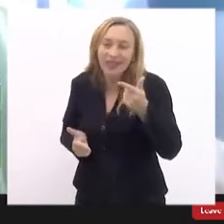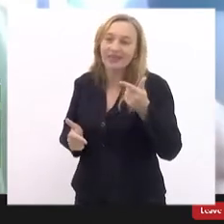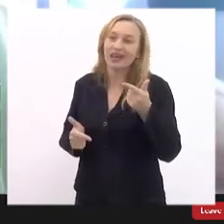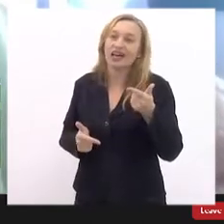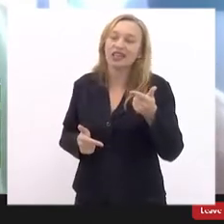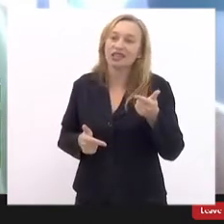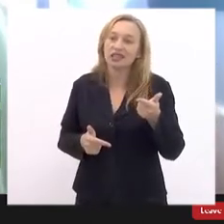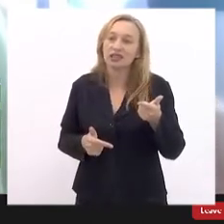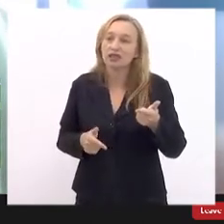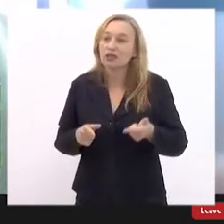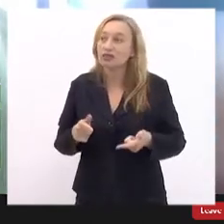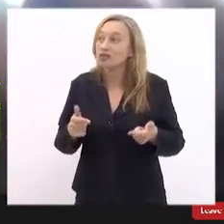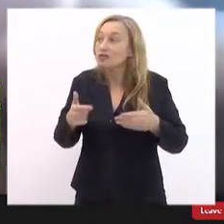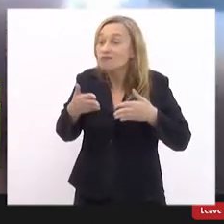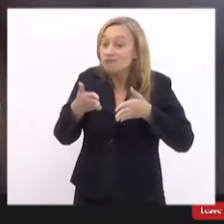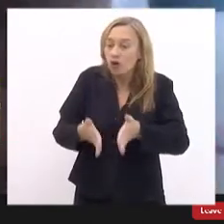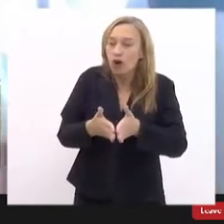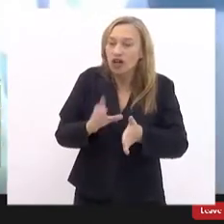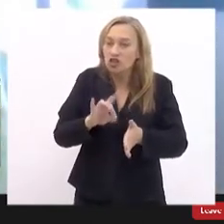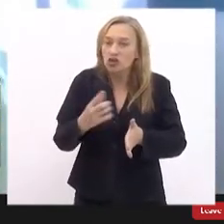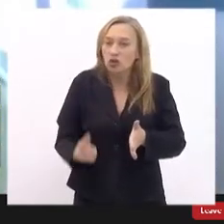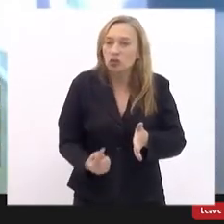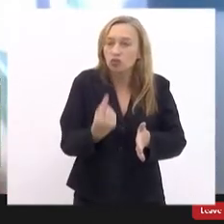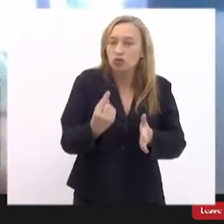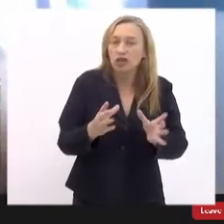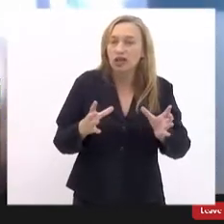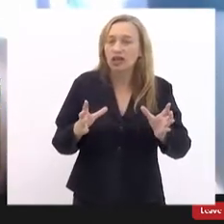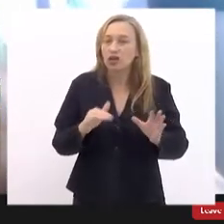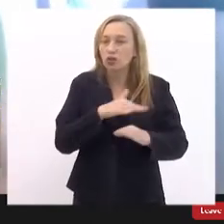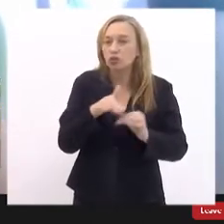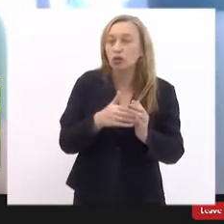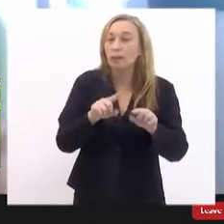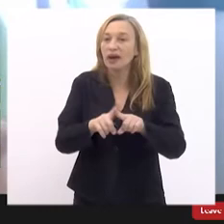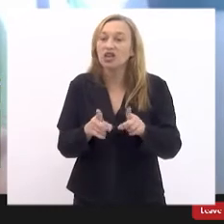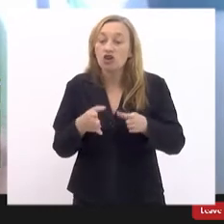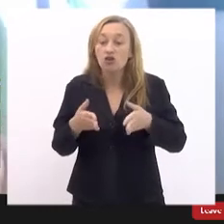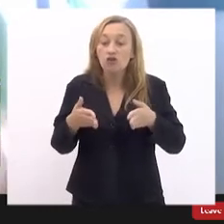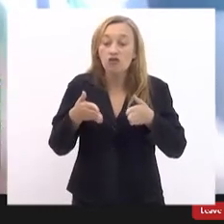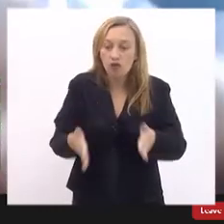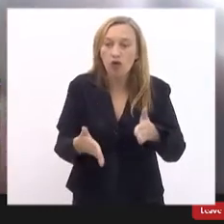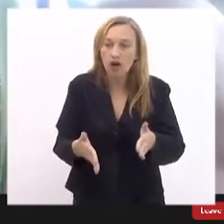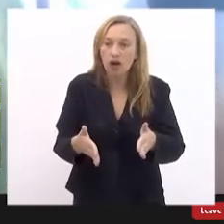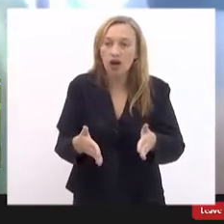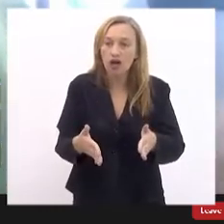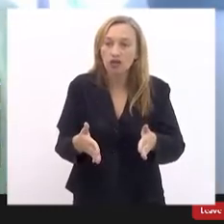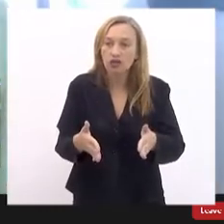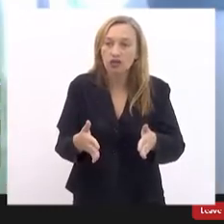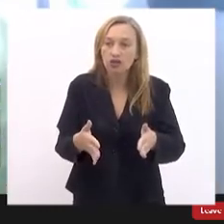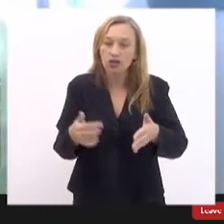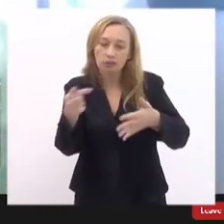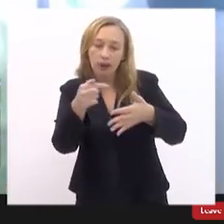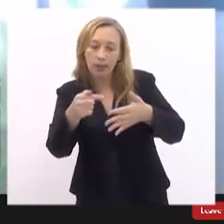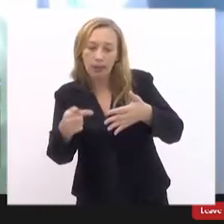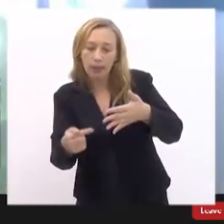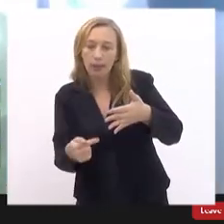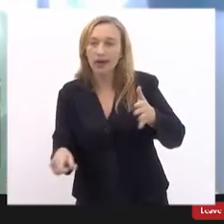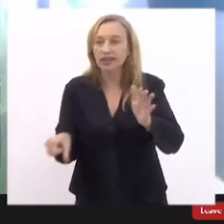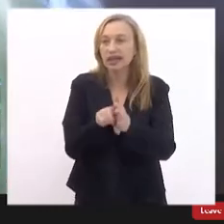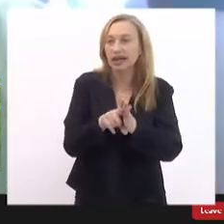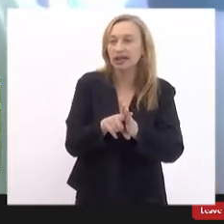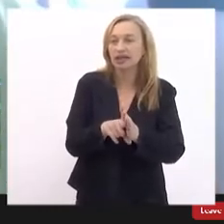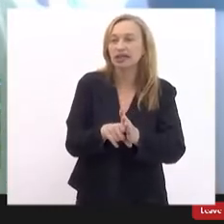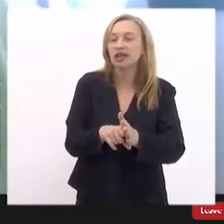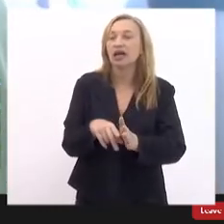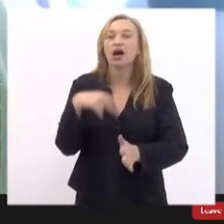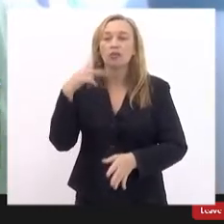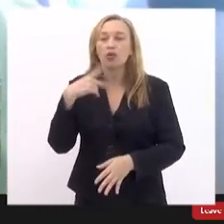que você não tem que focar só na lei como um todo. Você tem que focar em pontos da lei. Por exemplo, a